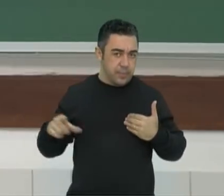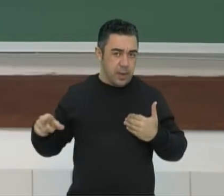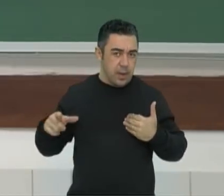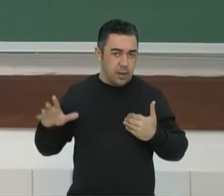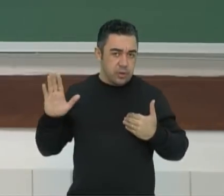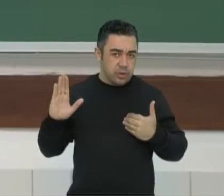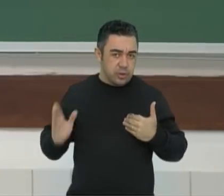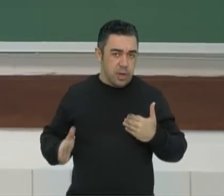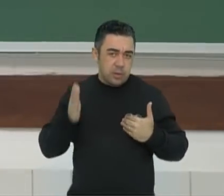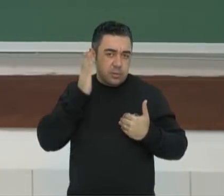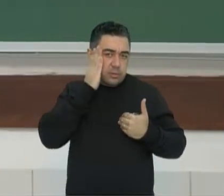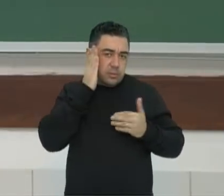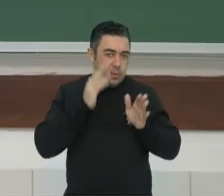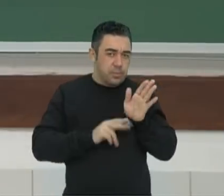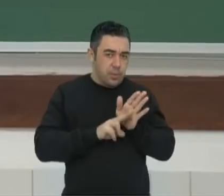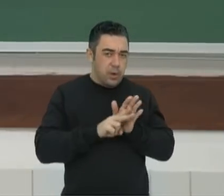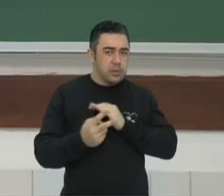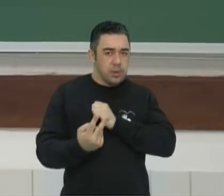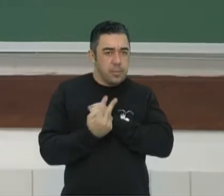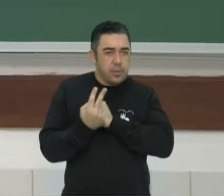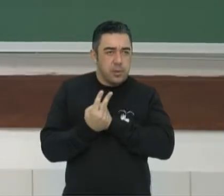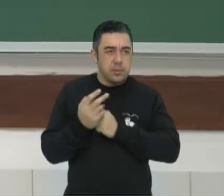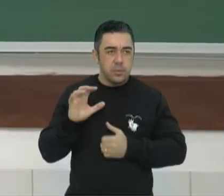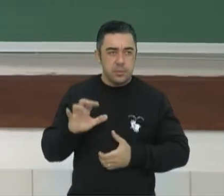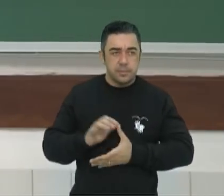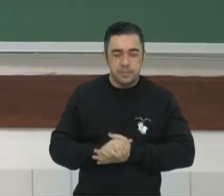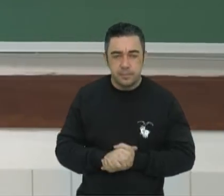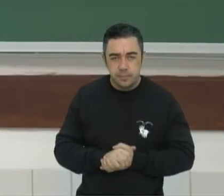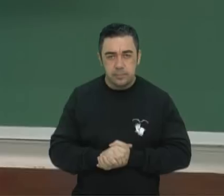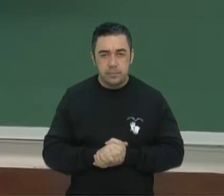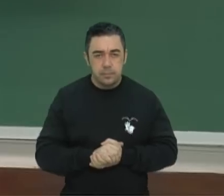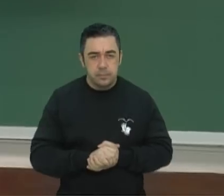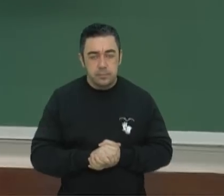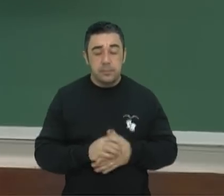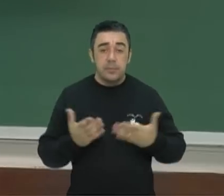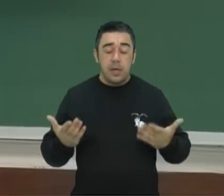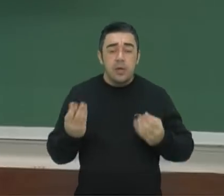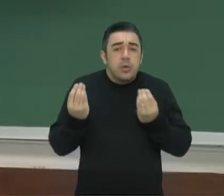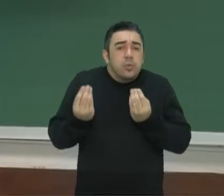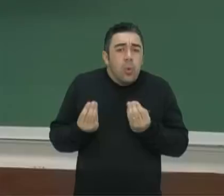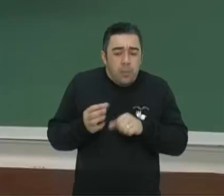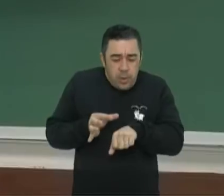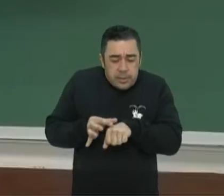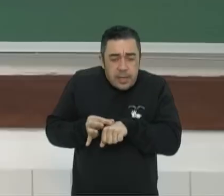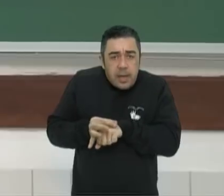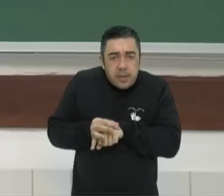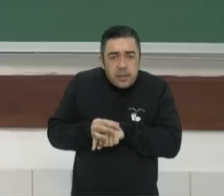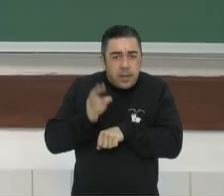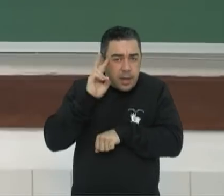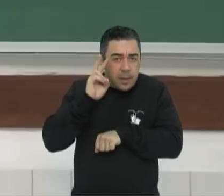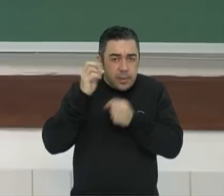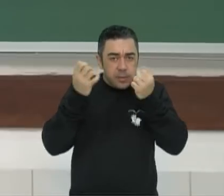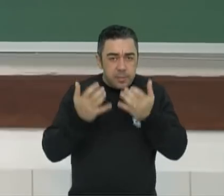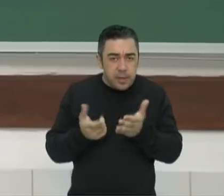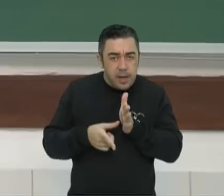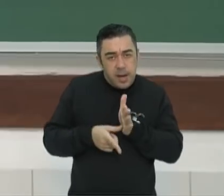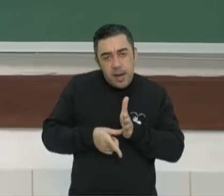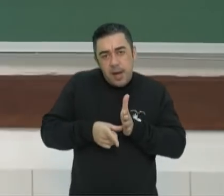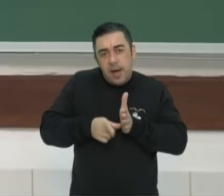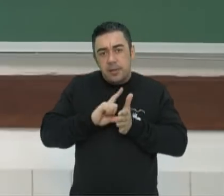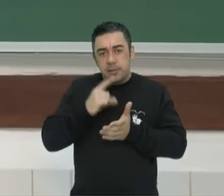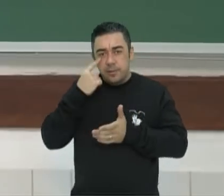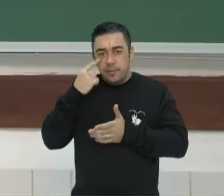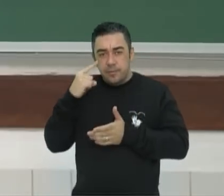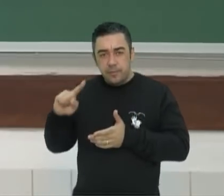inteligência biológica de fazer essa proteção. Com relação às cicatrizes, que tem tudo a ver, e a gente viu também lá na reportagem